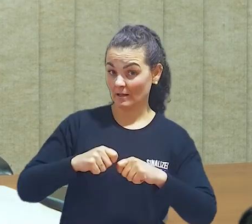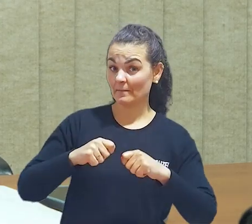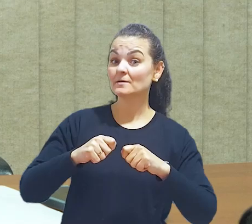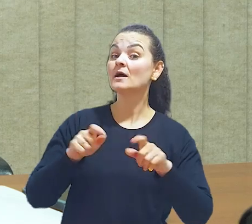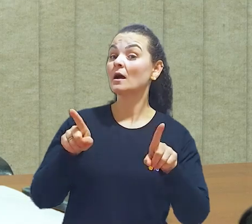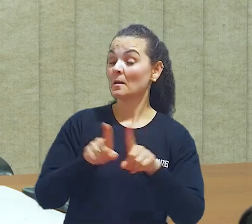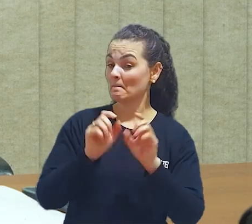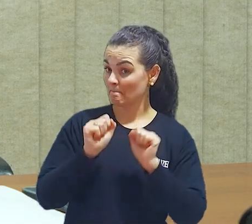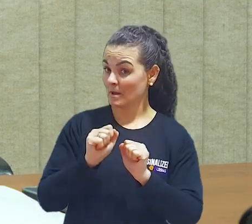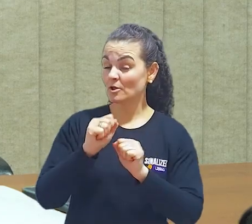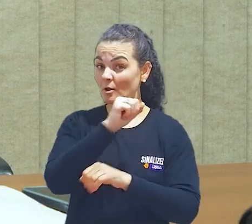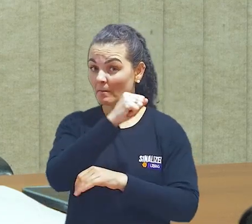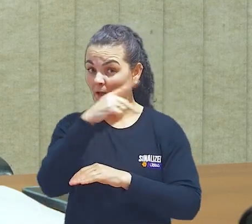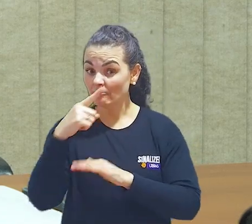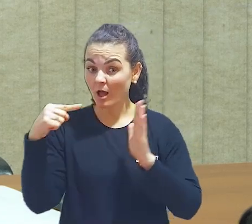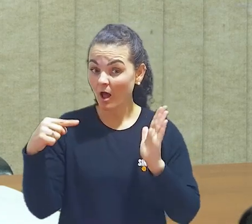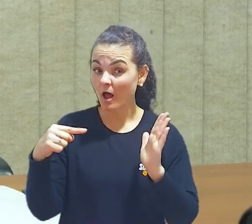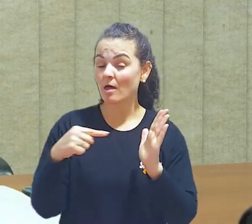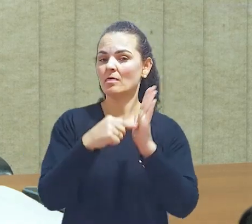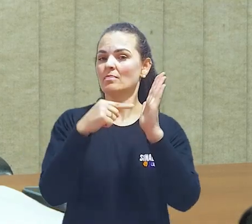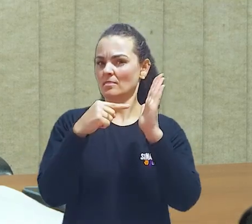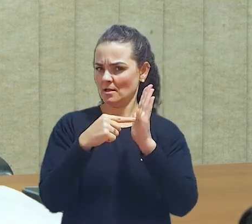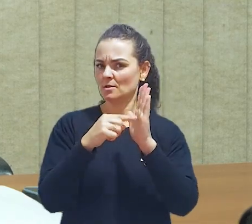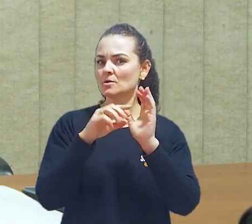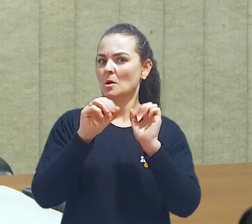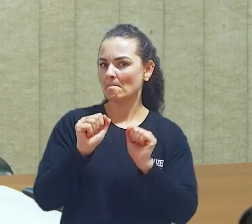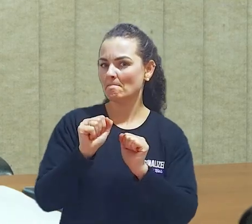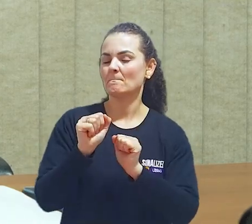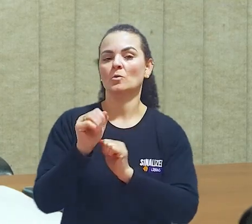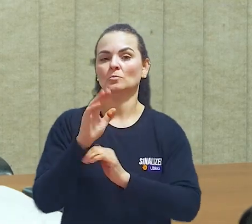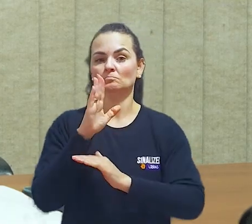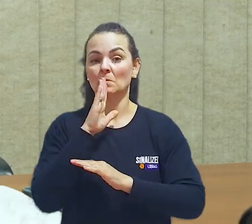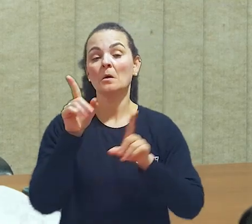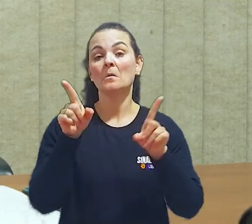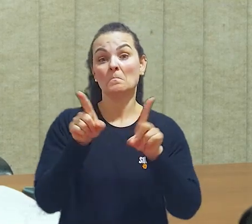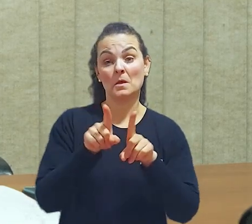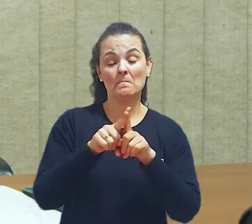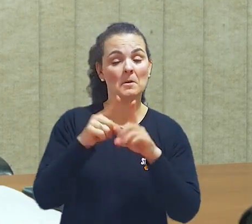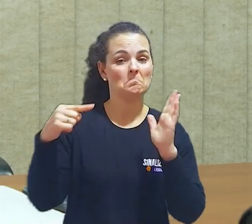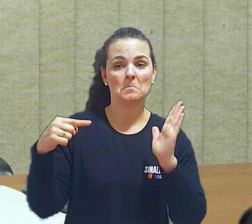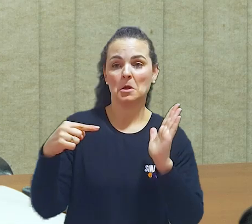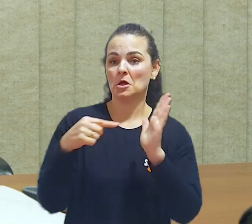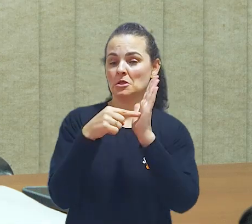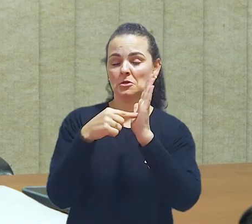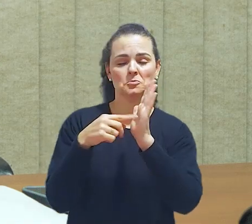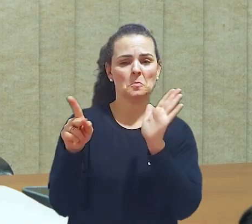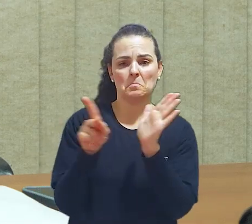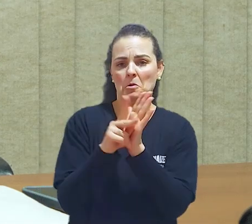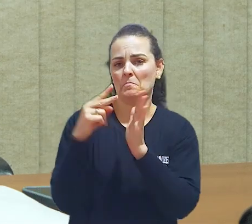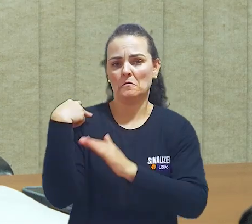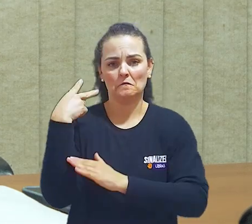denúncias, tanto anônimas quanto também direcionadas ao vereador que bem entender, a possibilidade de